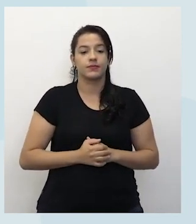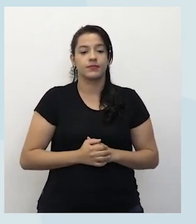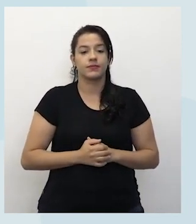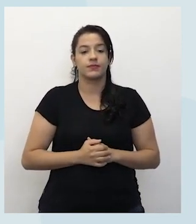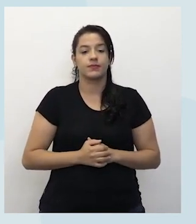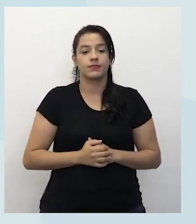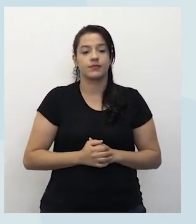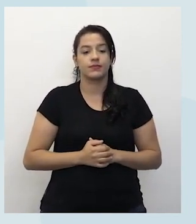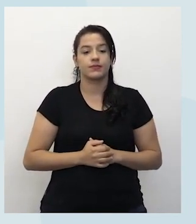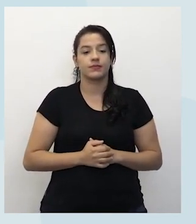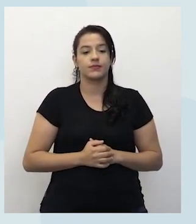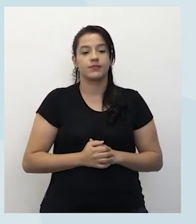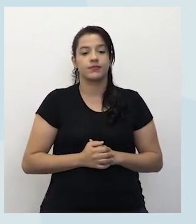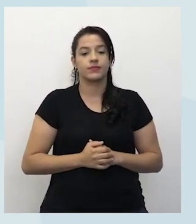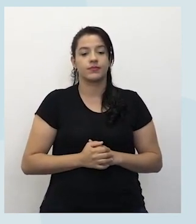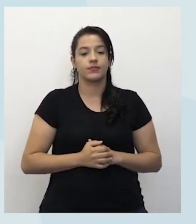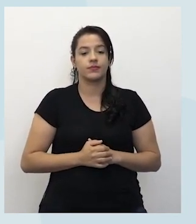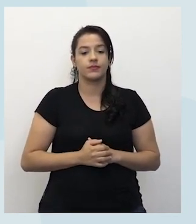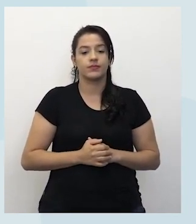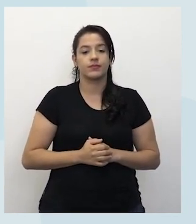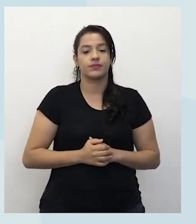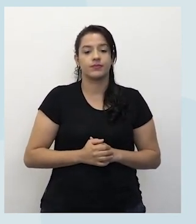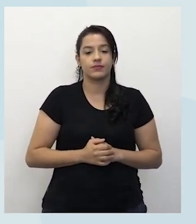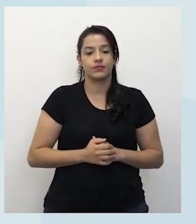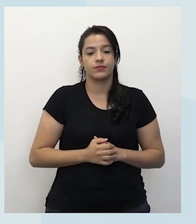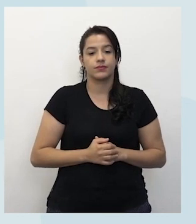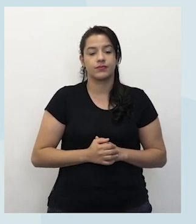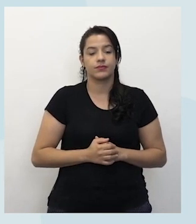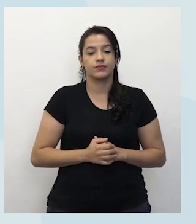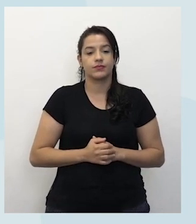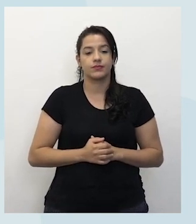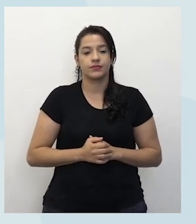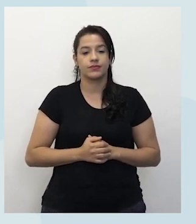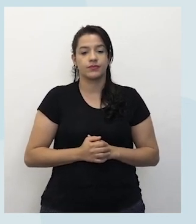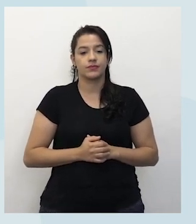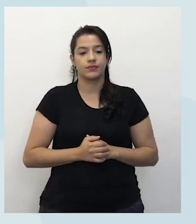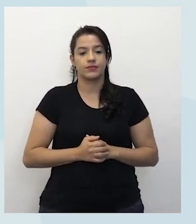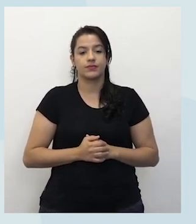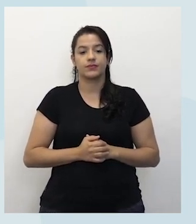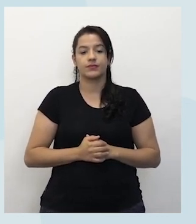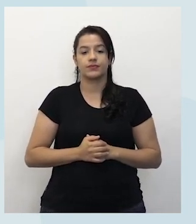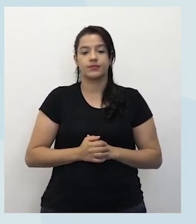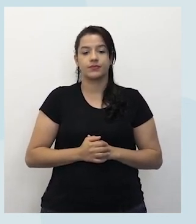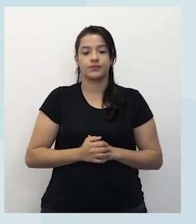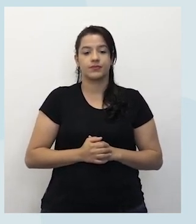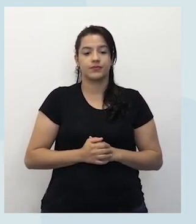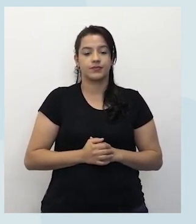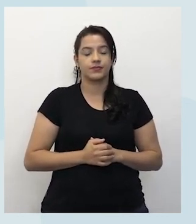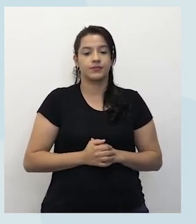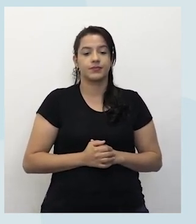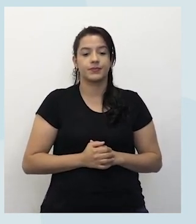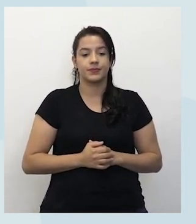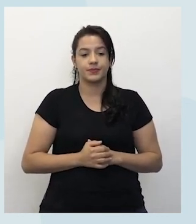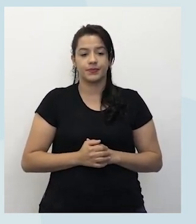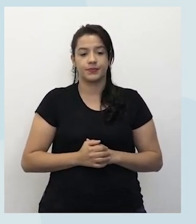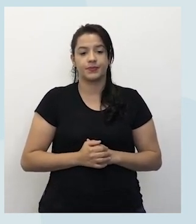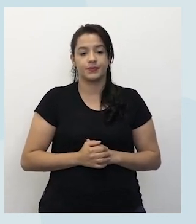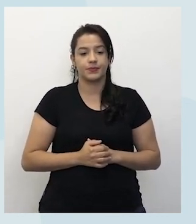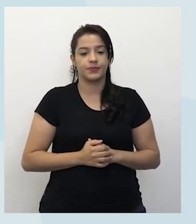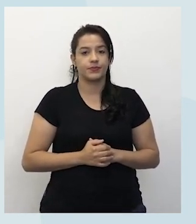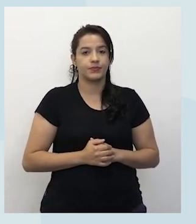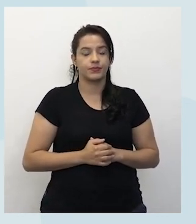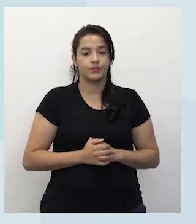vocês já aprenderem a se apresentar. Então, vamos lá. Aí, hello, João. My name is João. Hi, my name is Ed. It's nice to meet you,